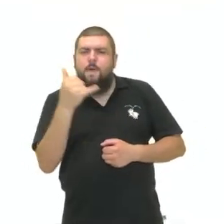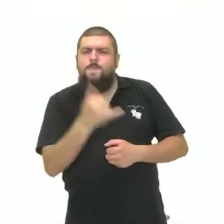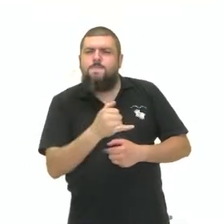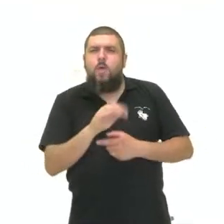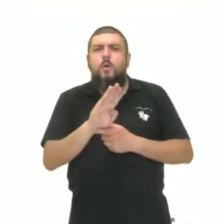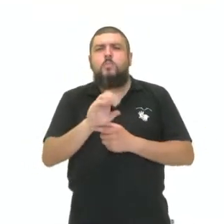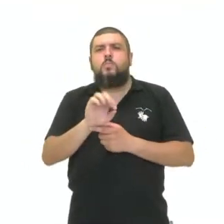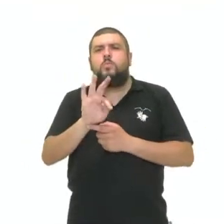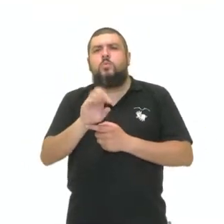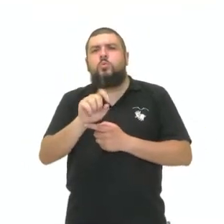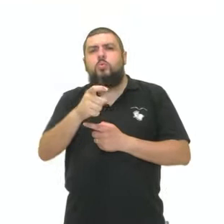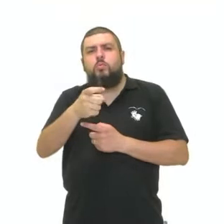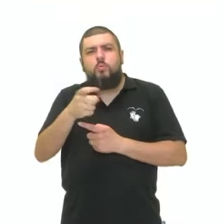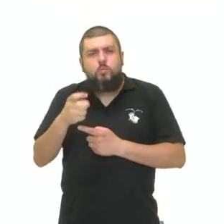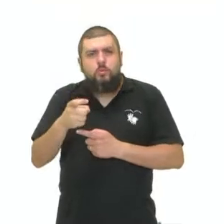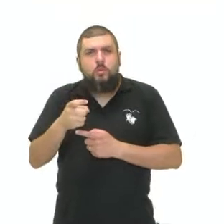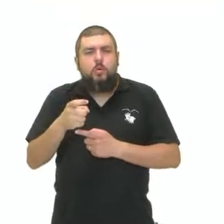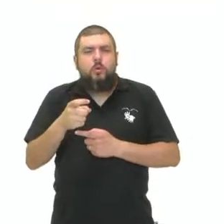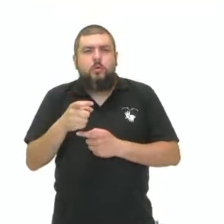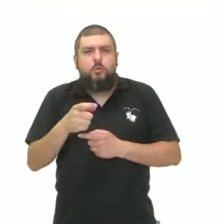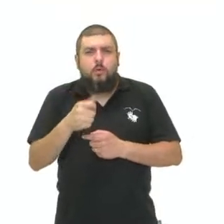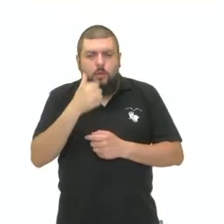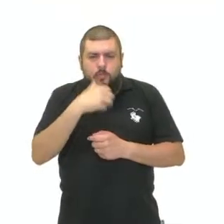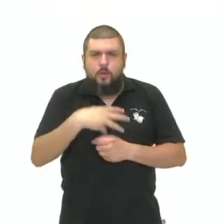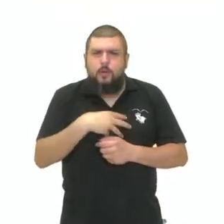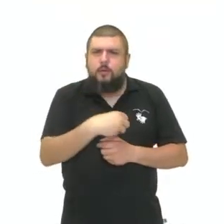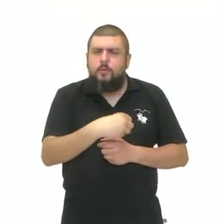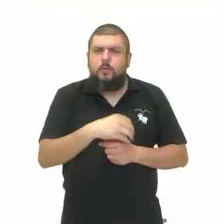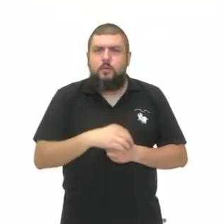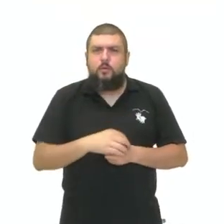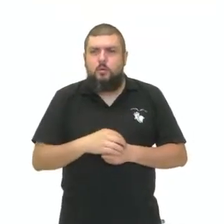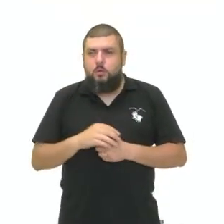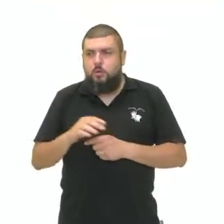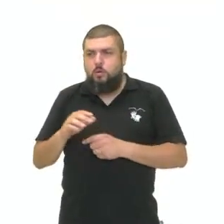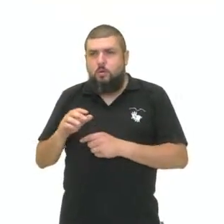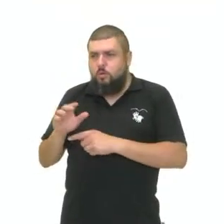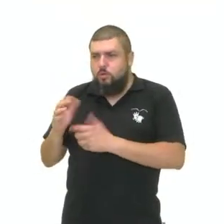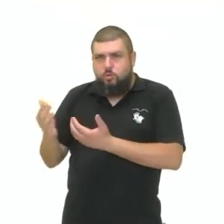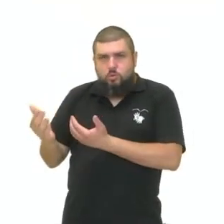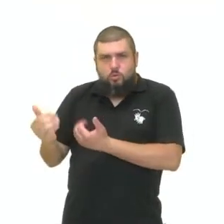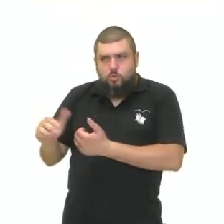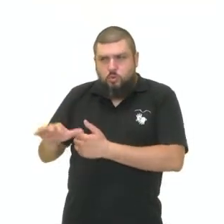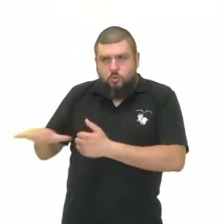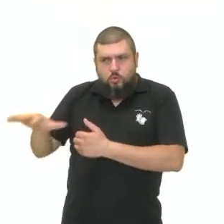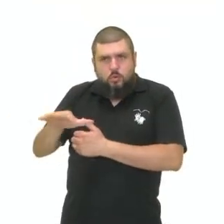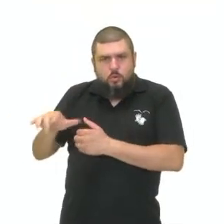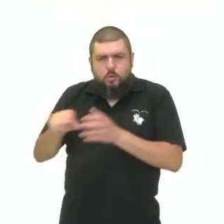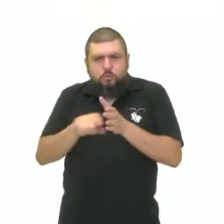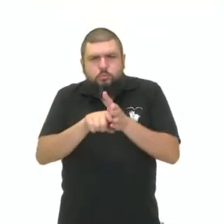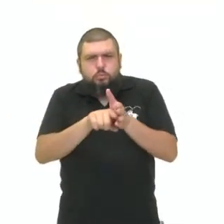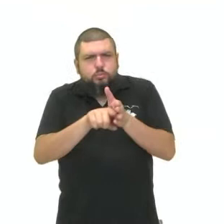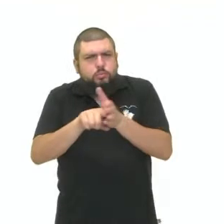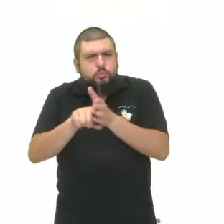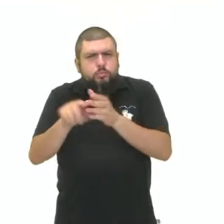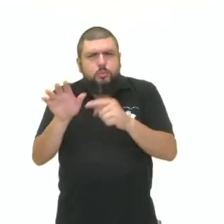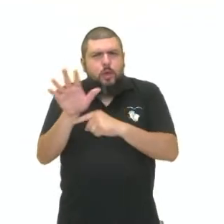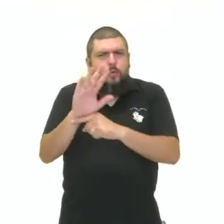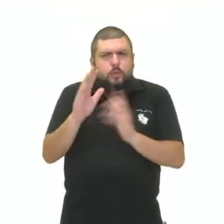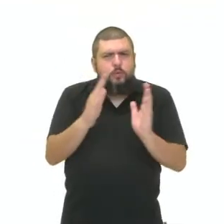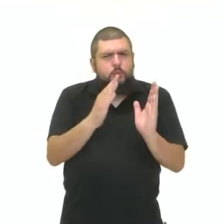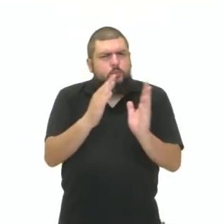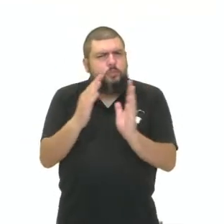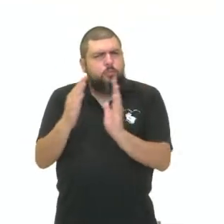atrás das imagens da mãe, que é participante de um reality show nos Estados Unidos, e estão tentando tirar suas